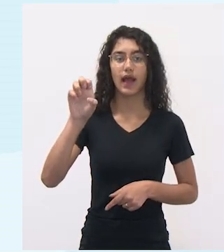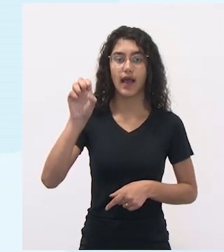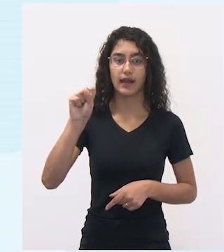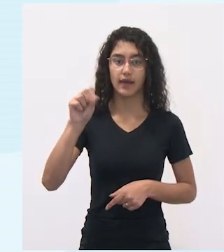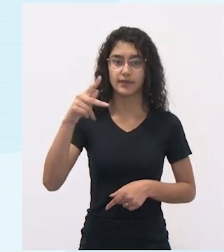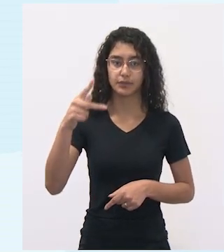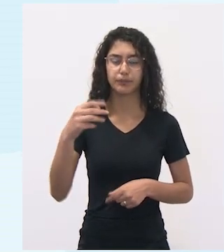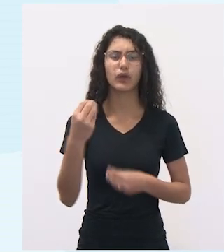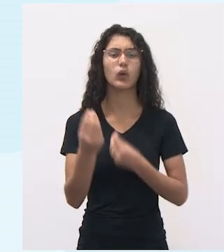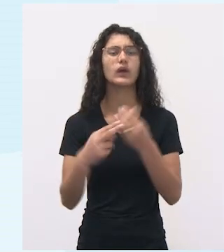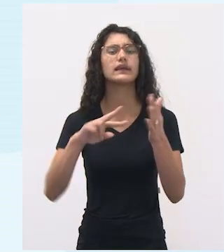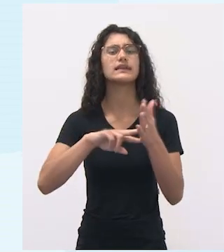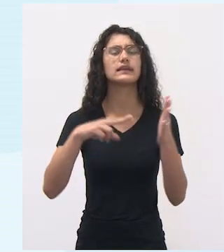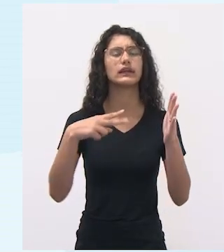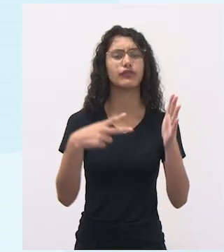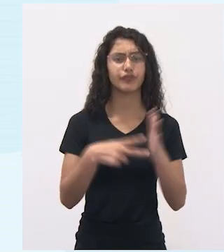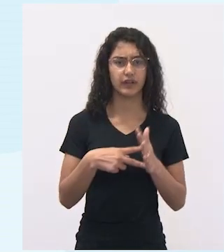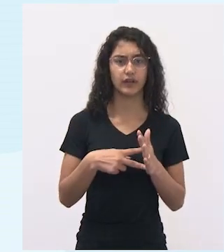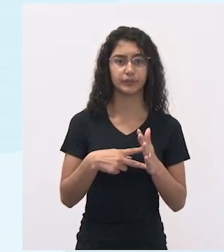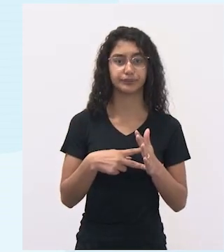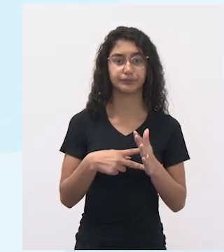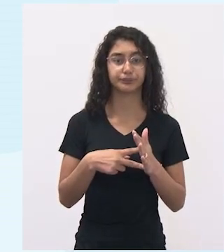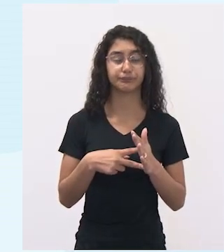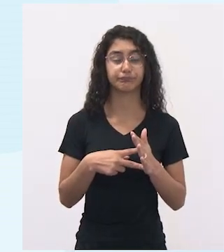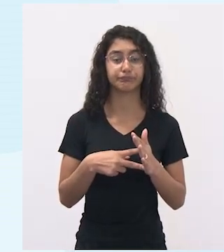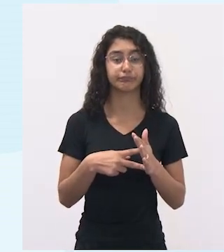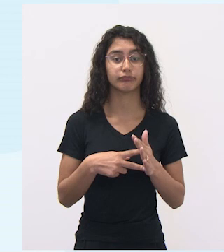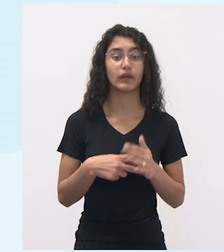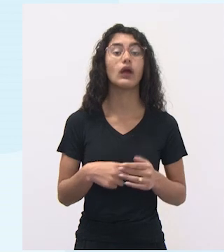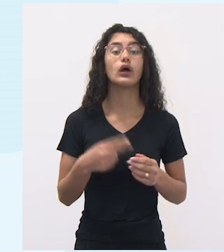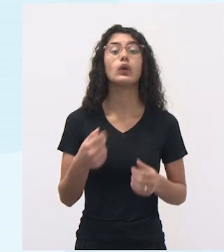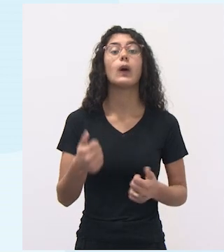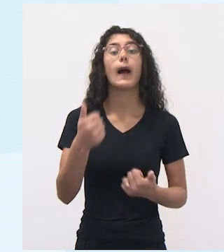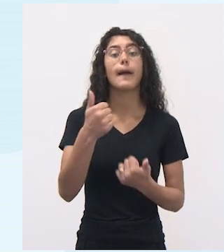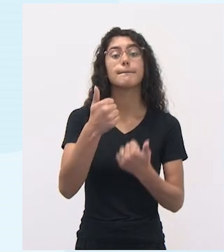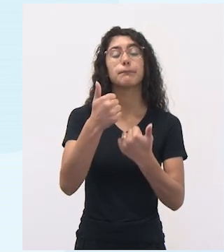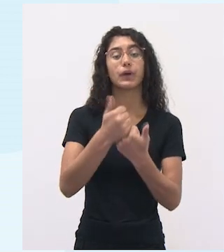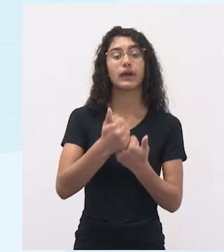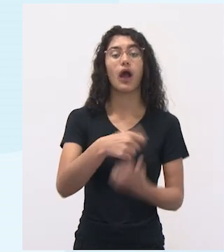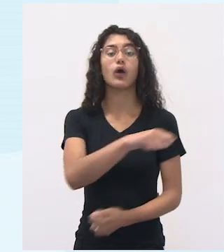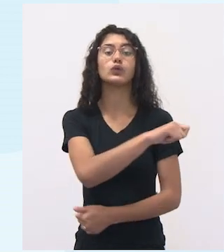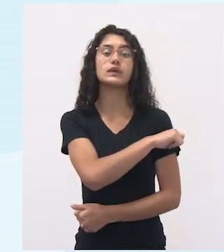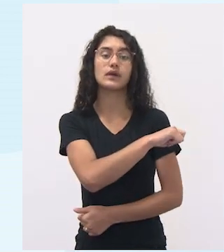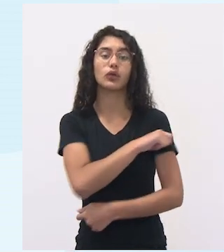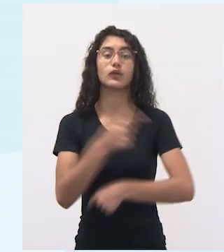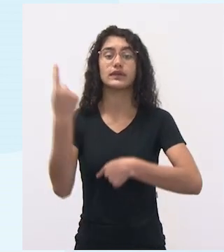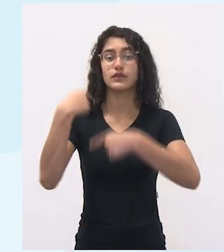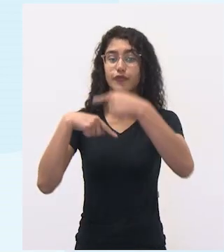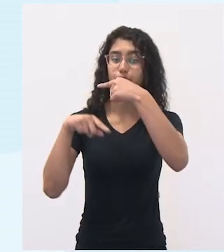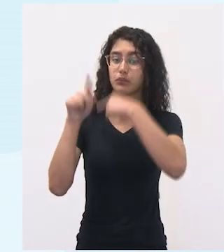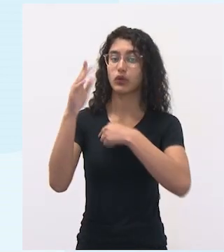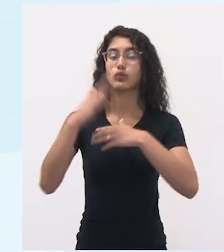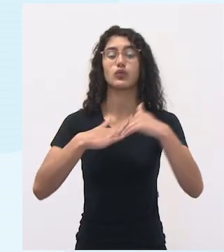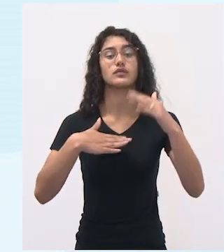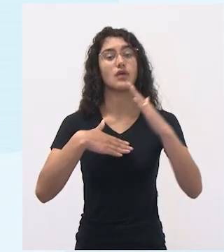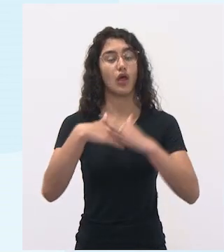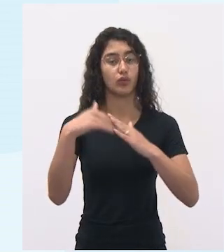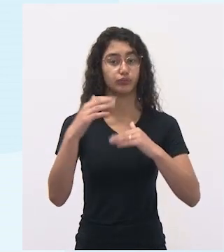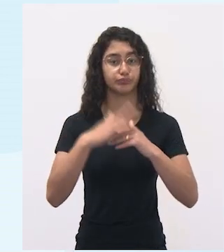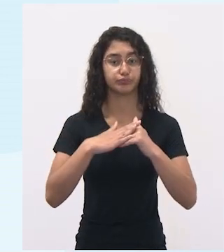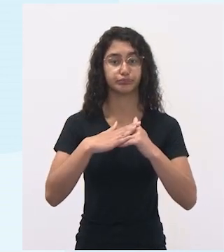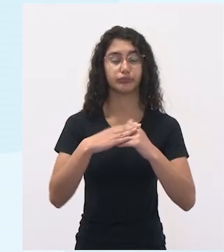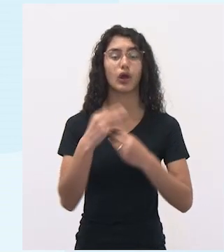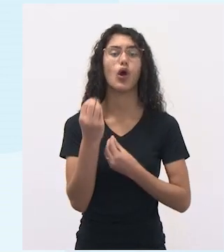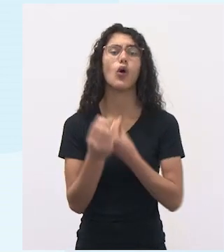quando nós olharmos isso? Que, ao apoiar os estudantes no desenvolvimento das suas habilidades essenciais, o que